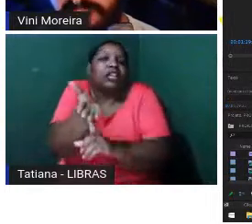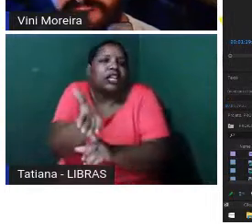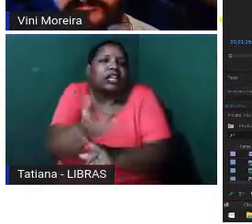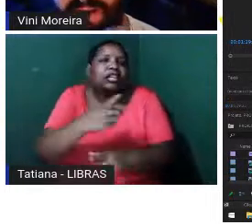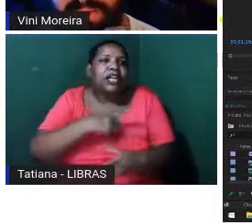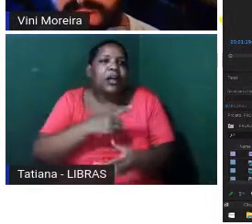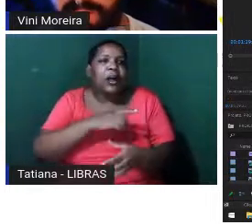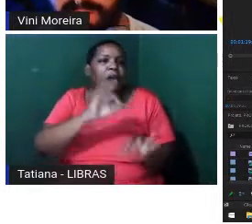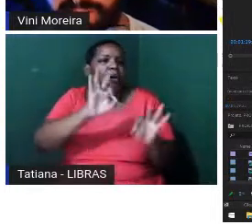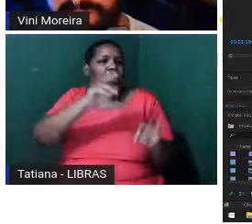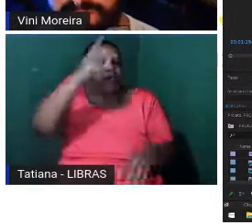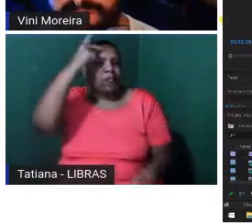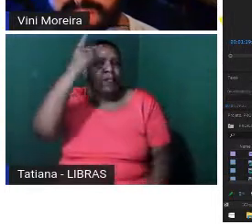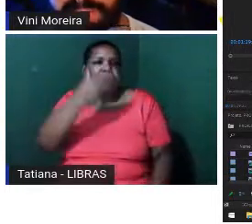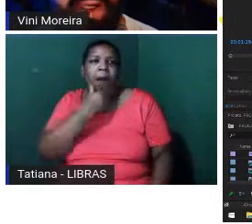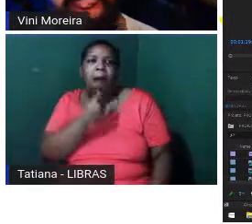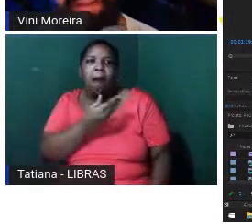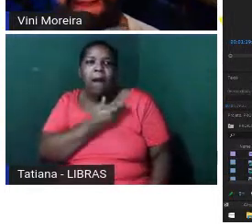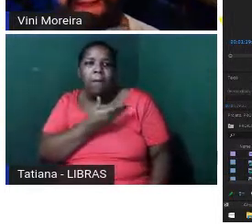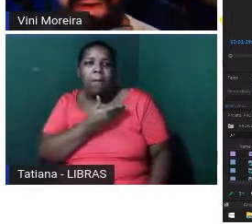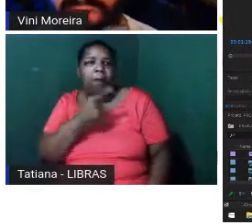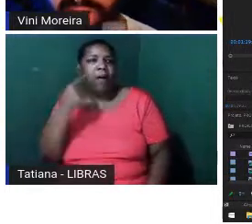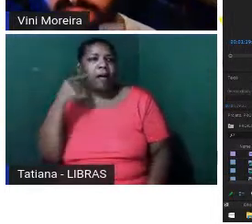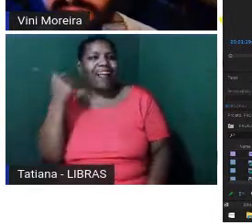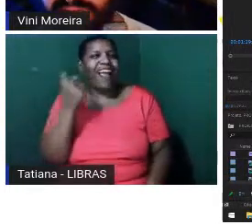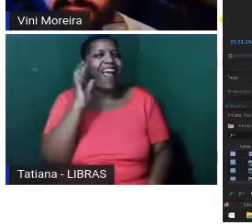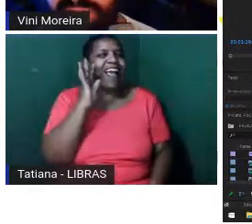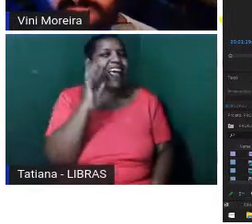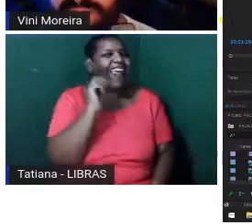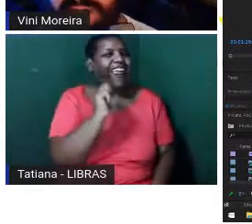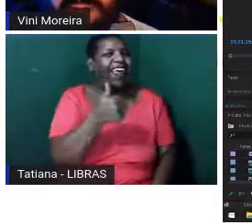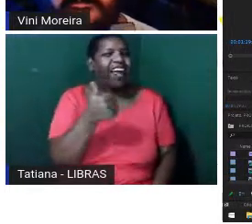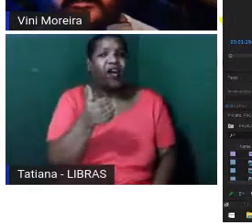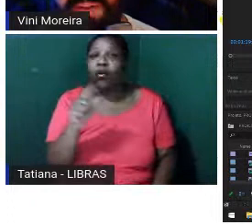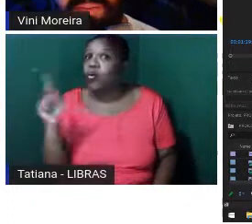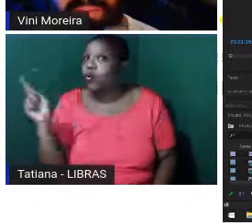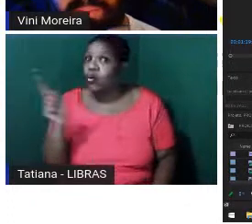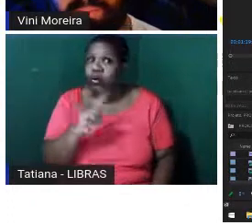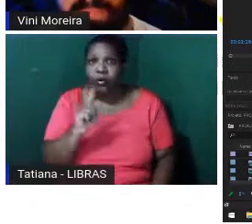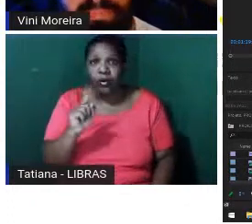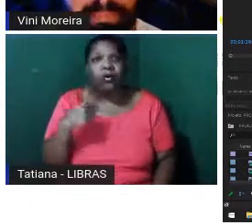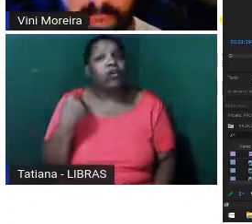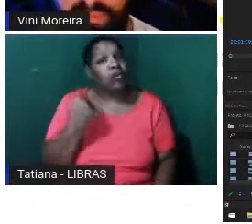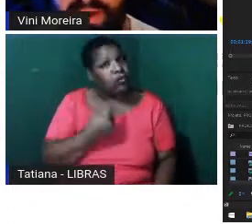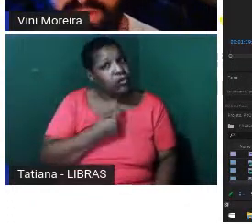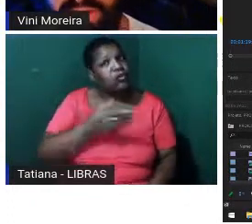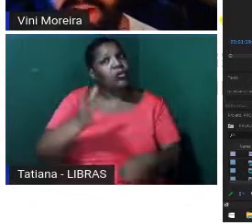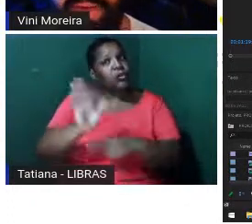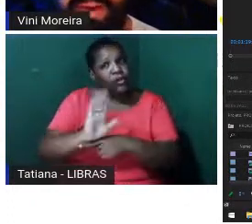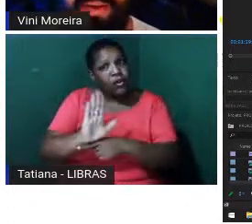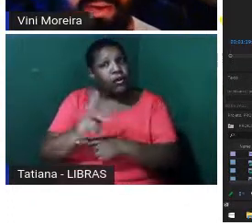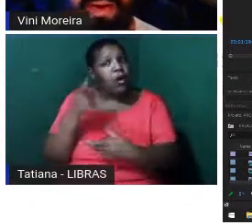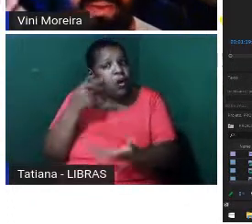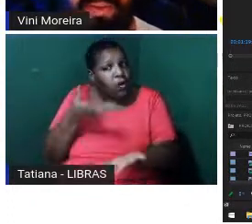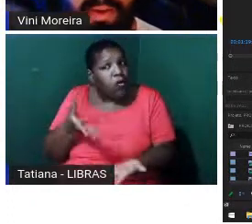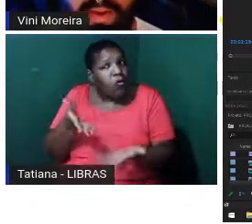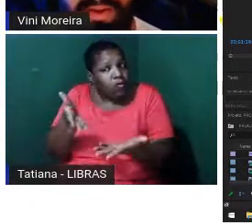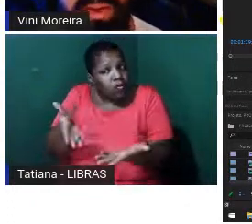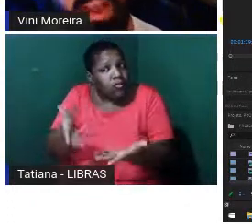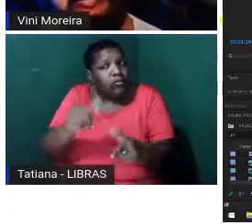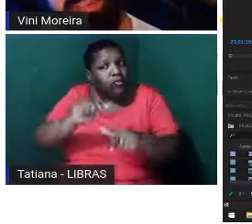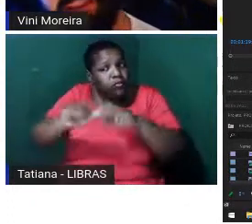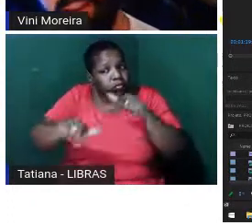editor seu amigo Para ele achar maneira a gente está fazendo um vídeo Oi para o vídeo a gente tá fazendo